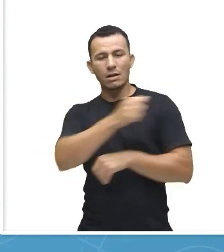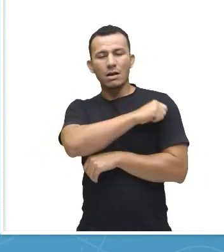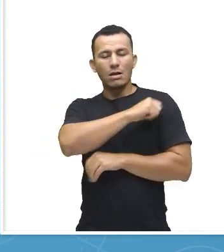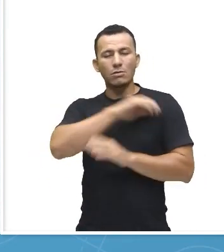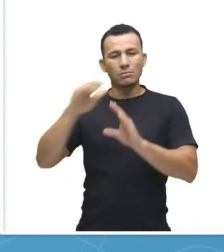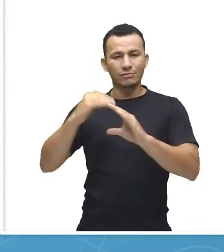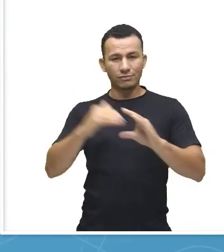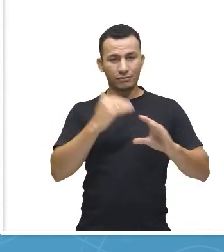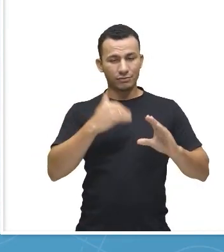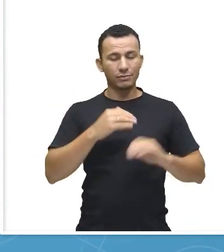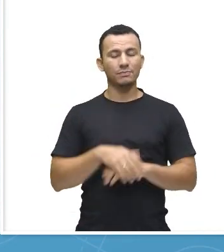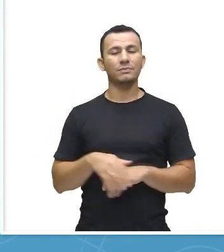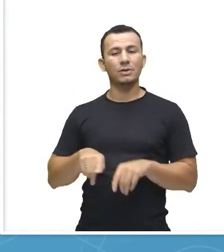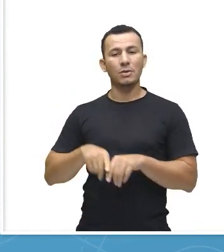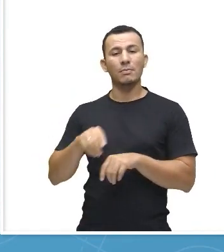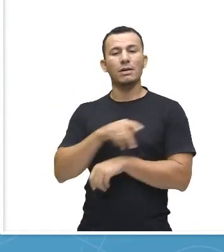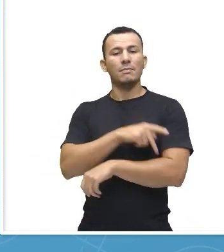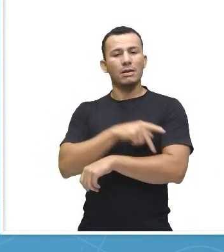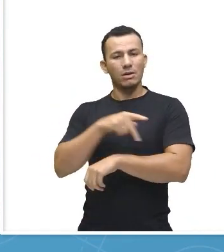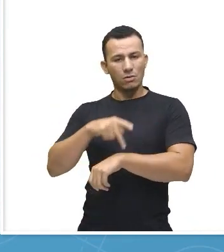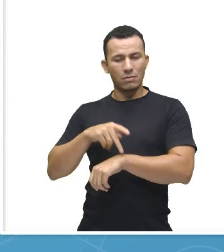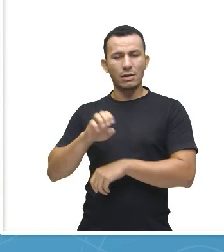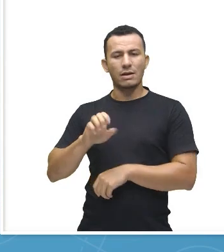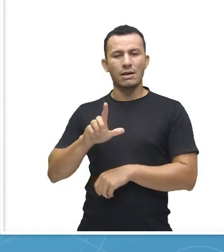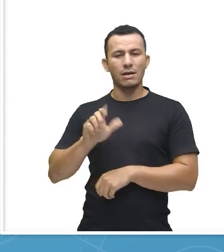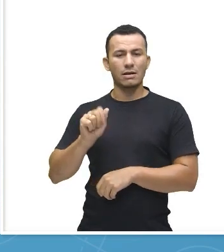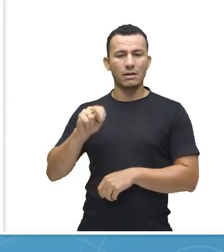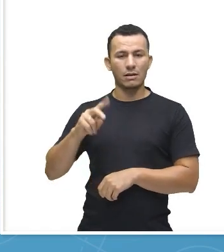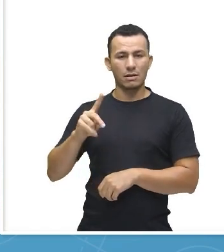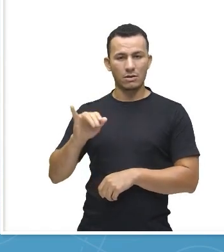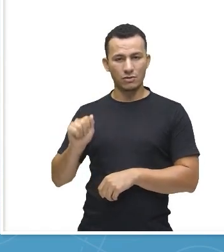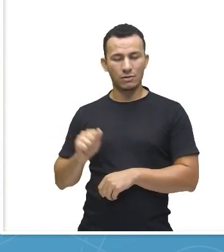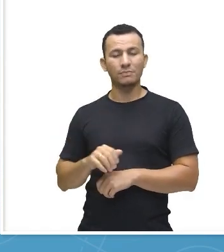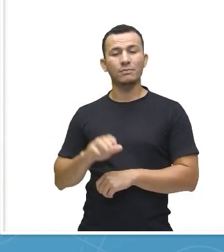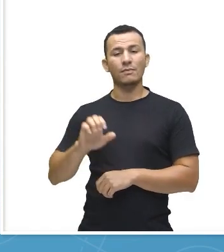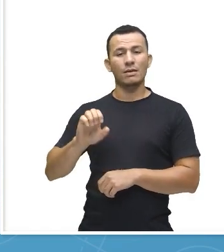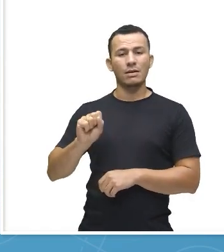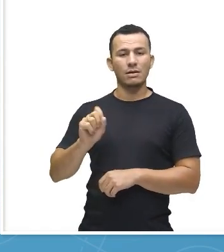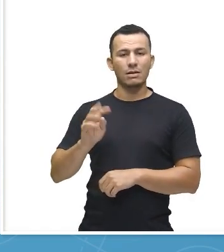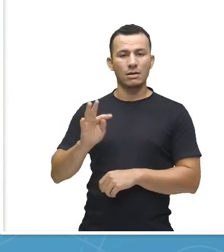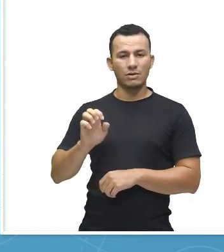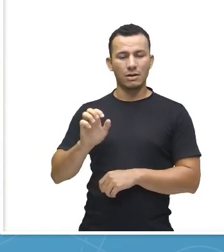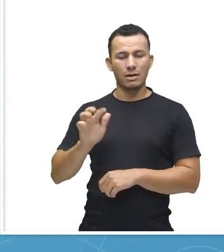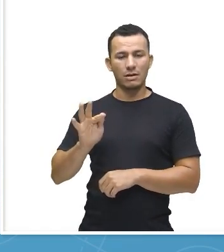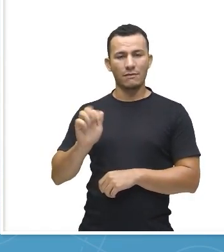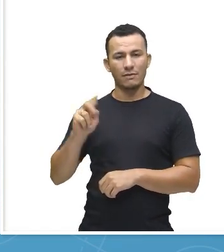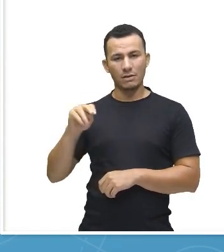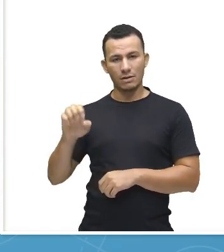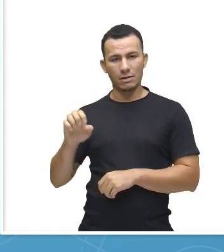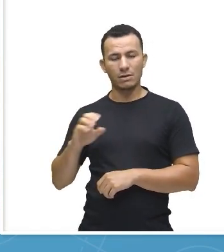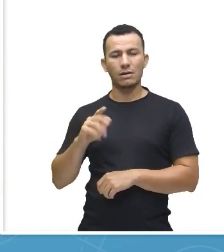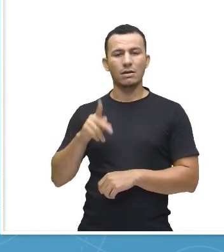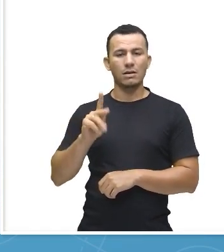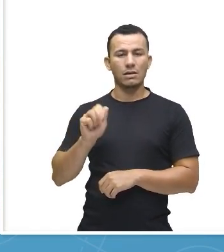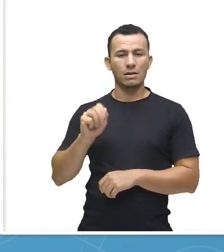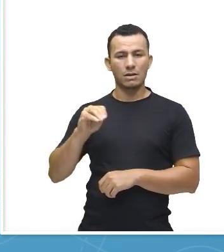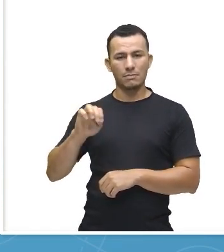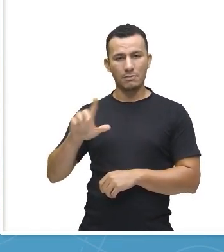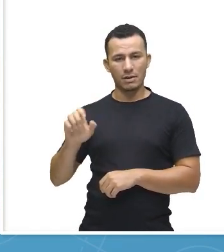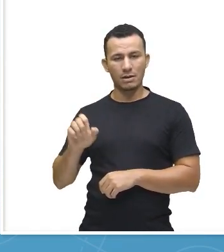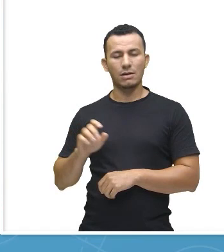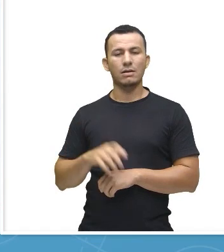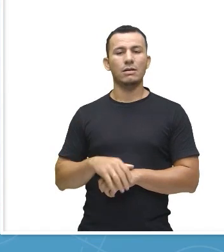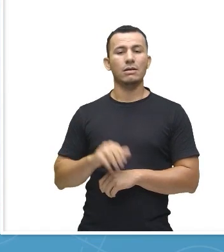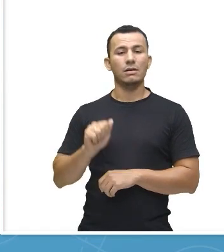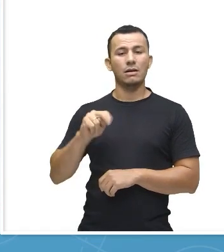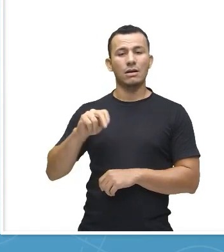participando, professora Elândia, a nossa pedagoga, a Stephanie, a Camille, a Ana Beatriz e o Thiago. Muito